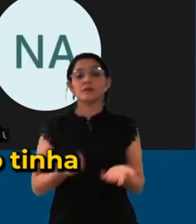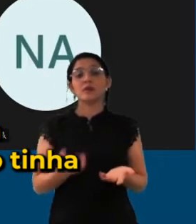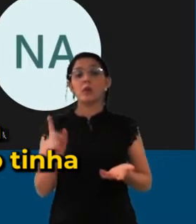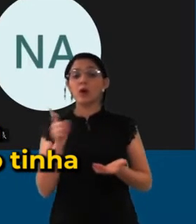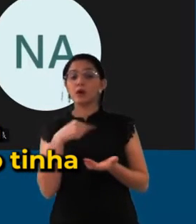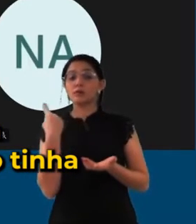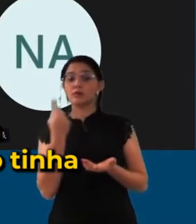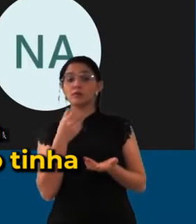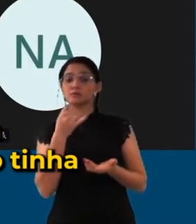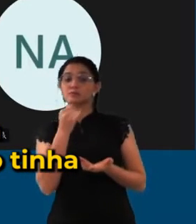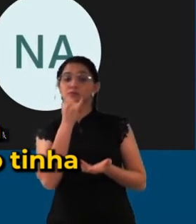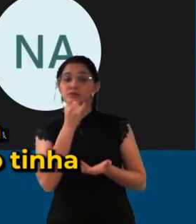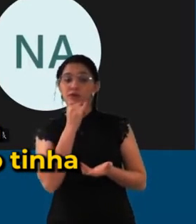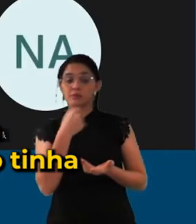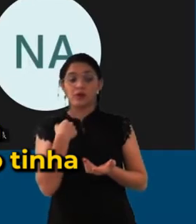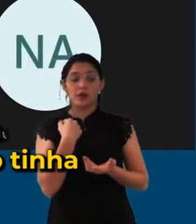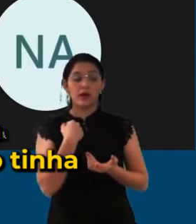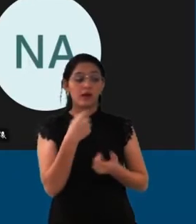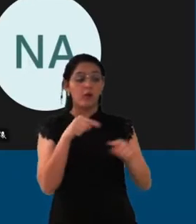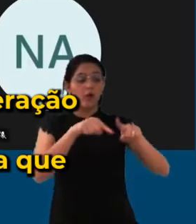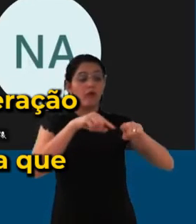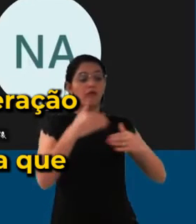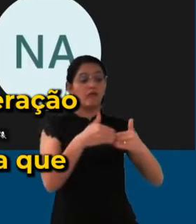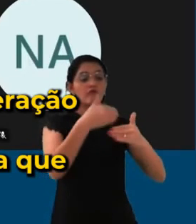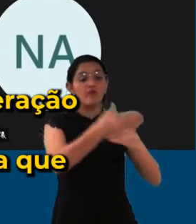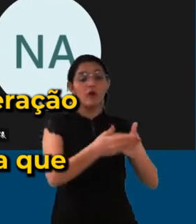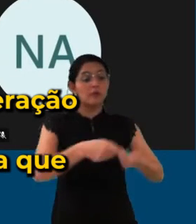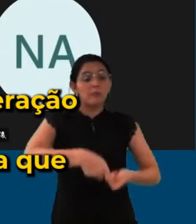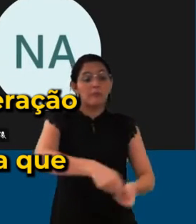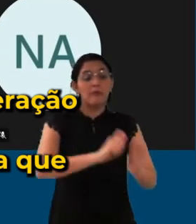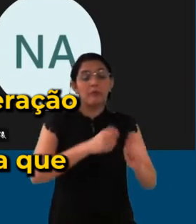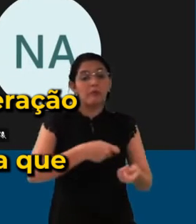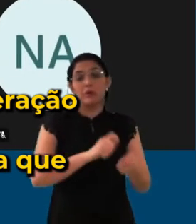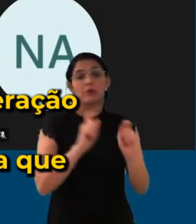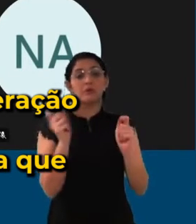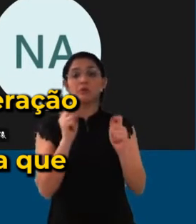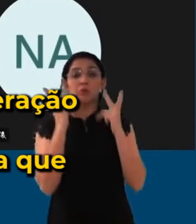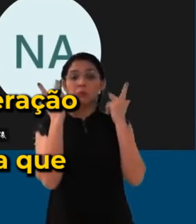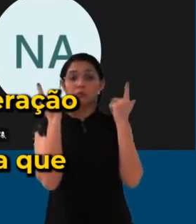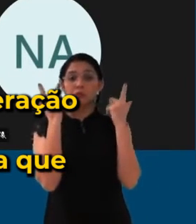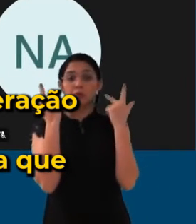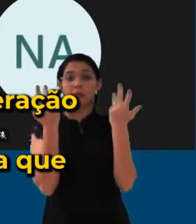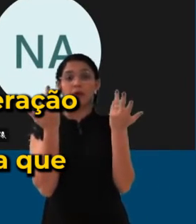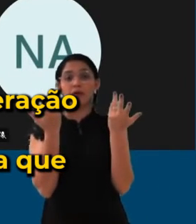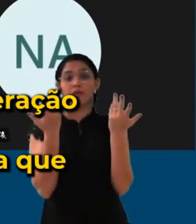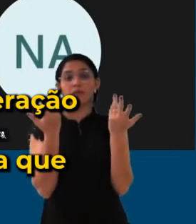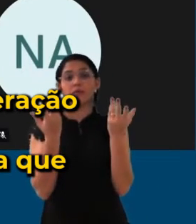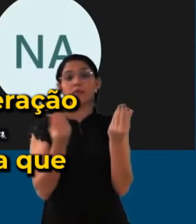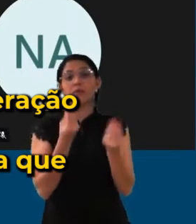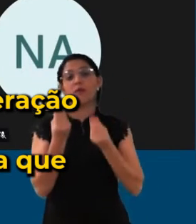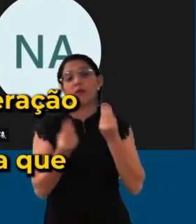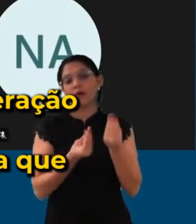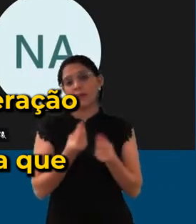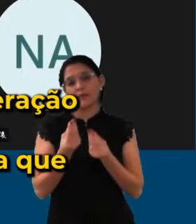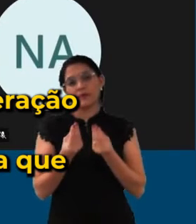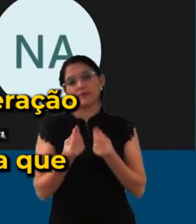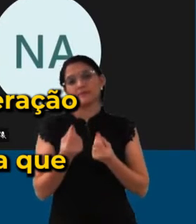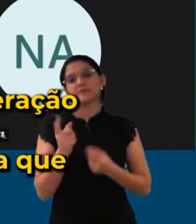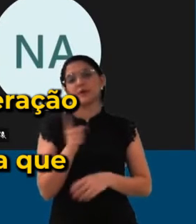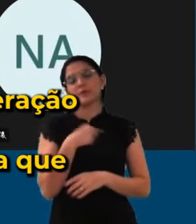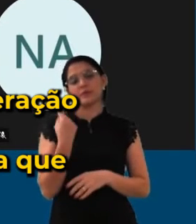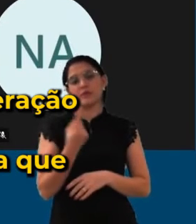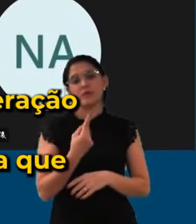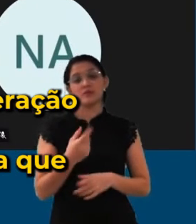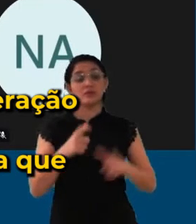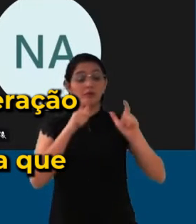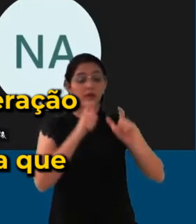sido sequer lavrada. Não tinha como a gente, se a própria condicionante falava em recuperação concomitante, a gente não tinha como